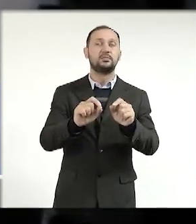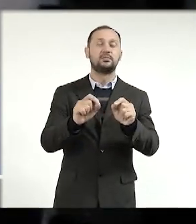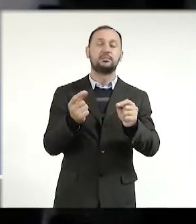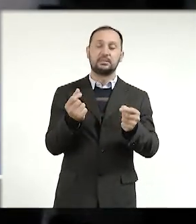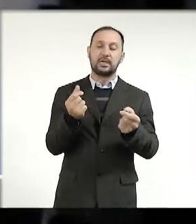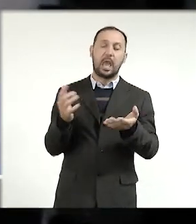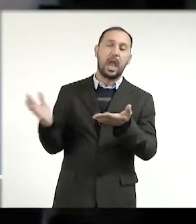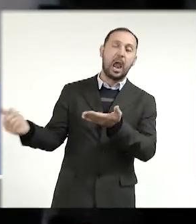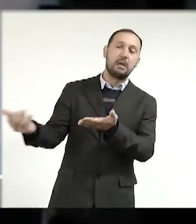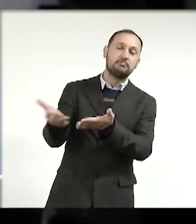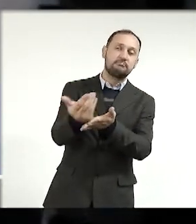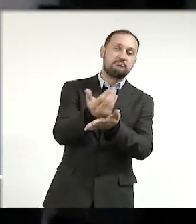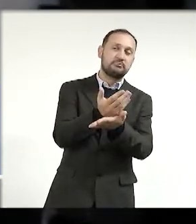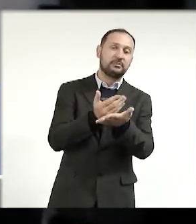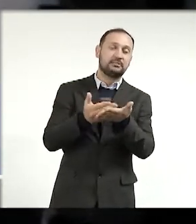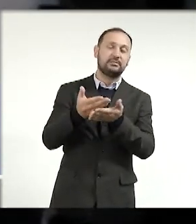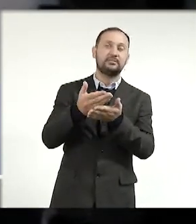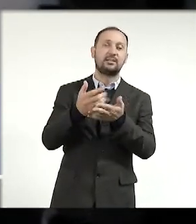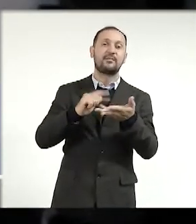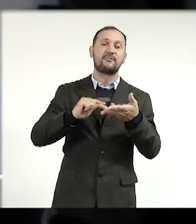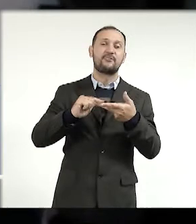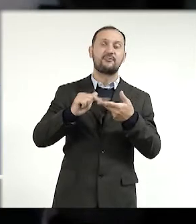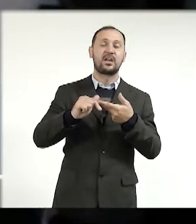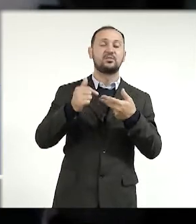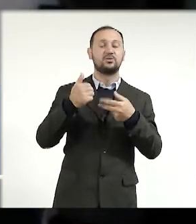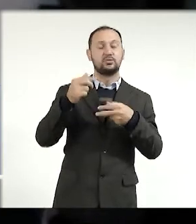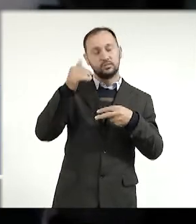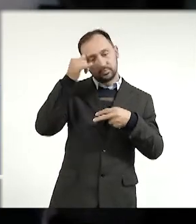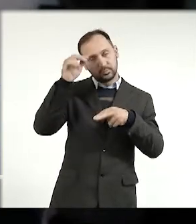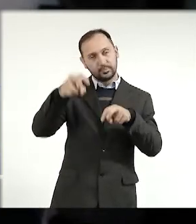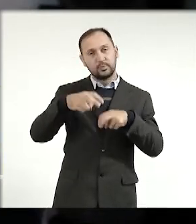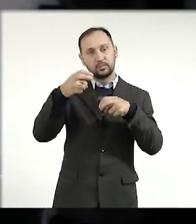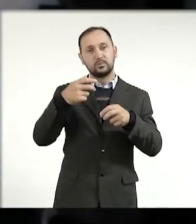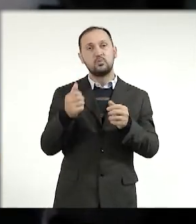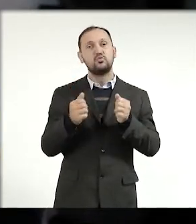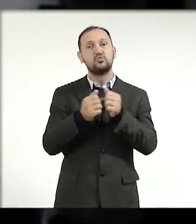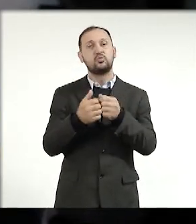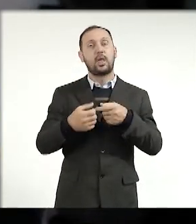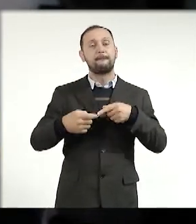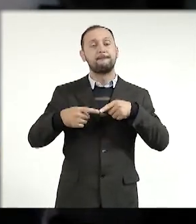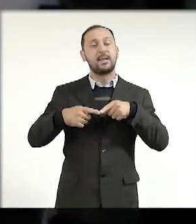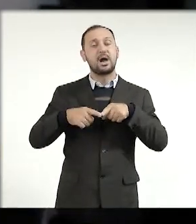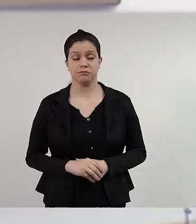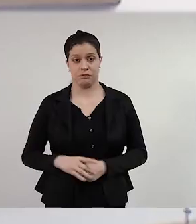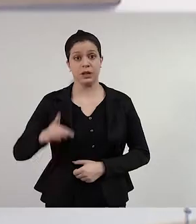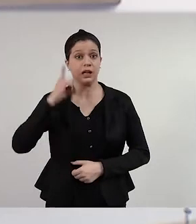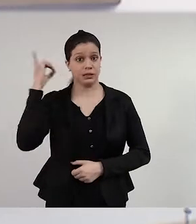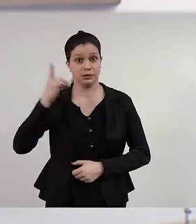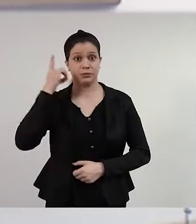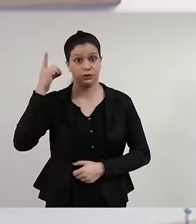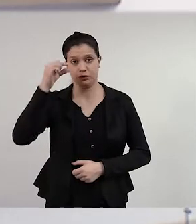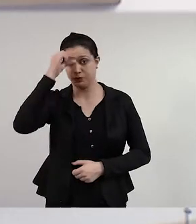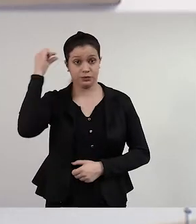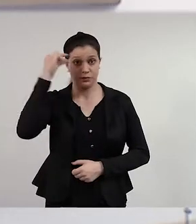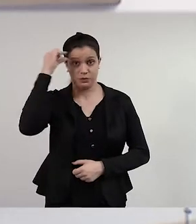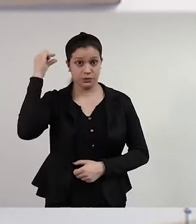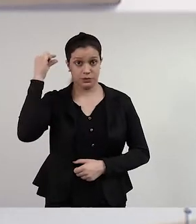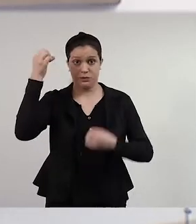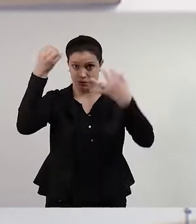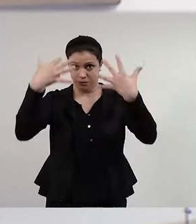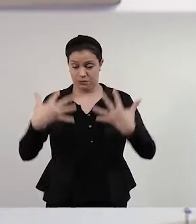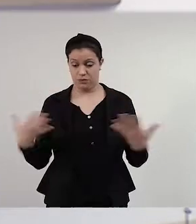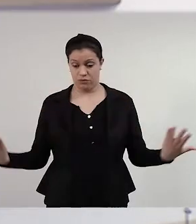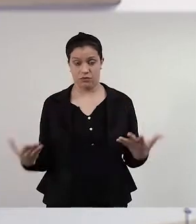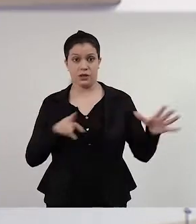continua então as arrecadações, são vários produtores que estão entrando nesse movimento. O deputado Herculano